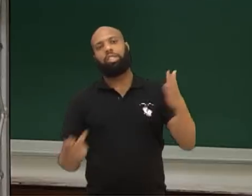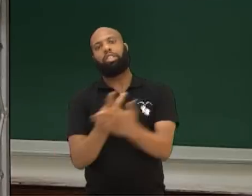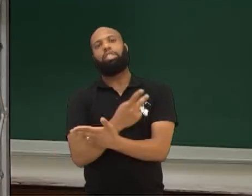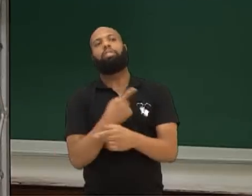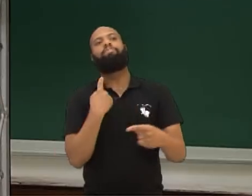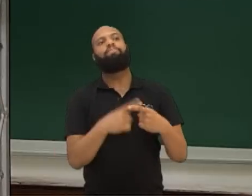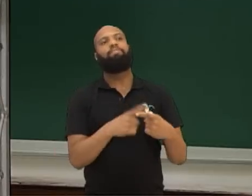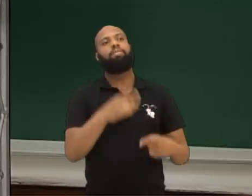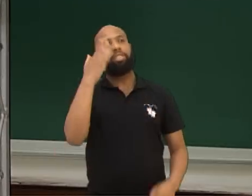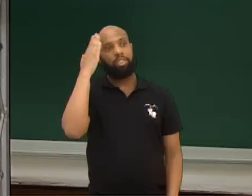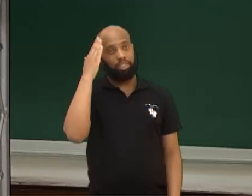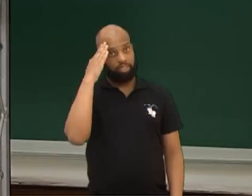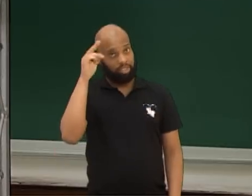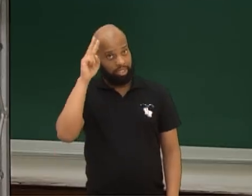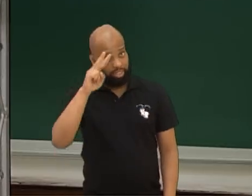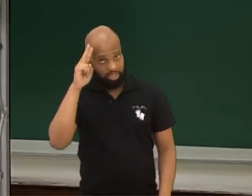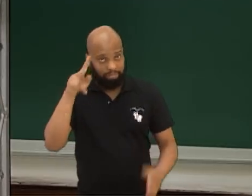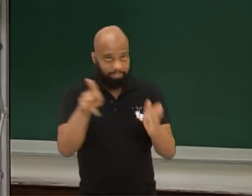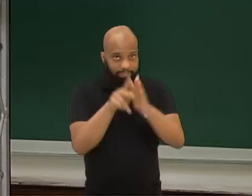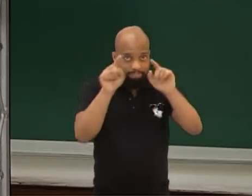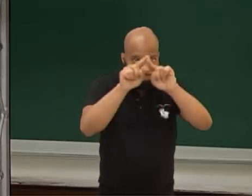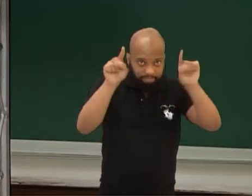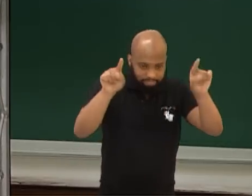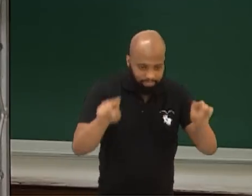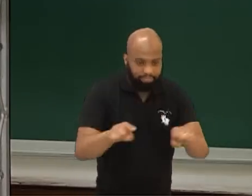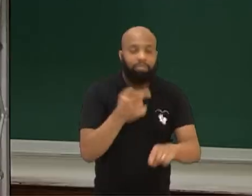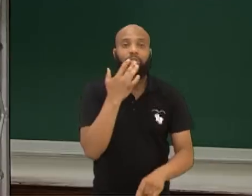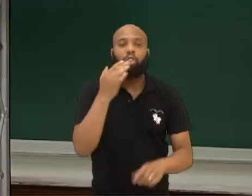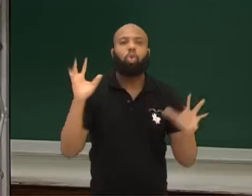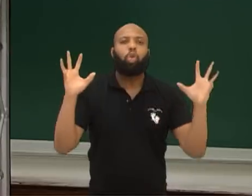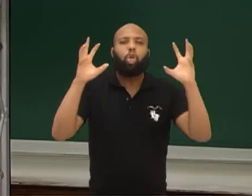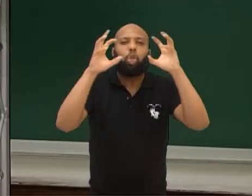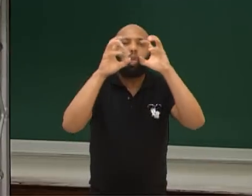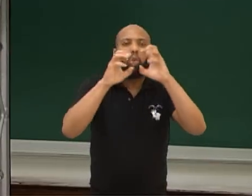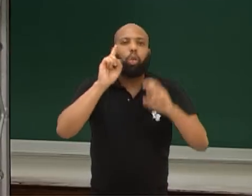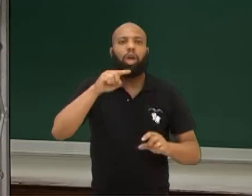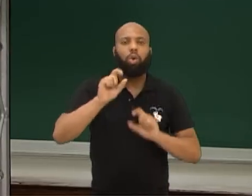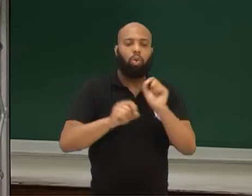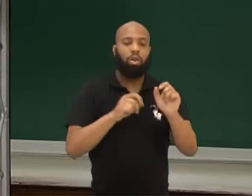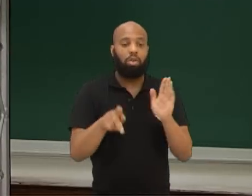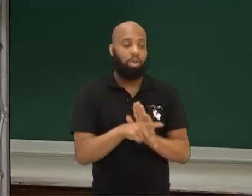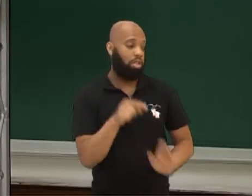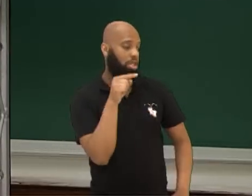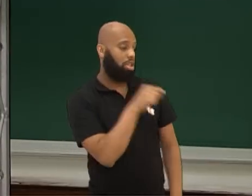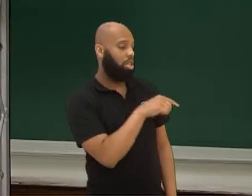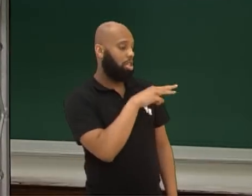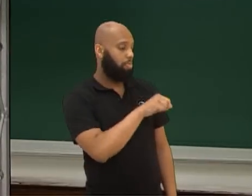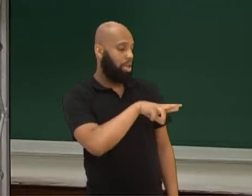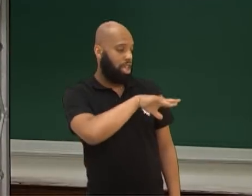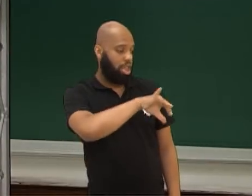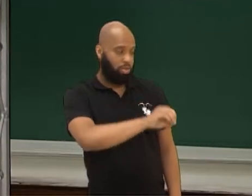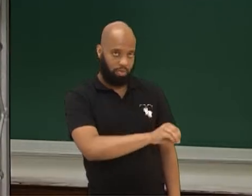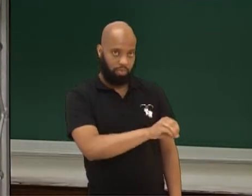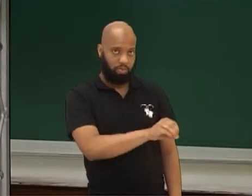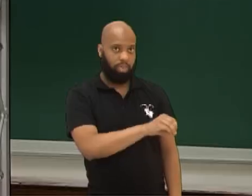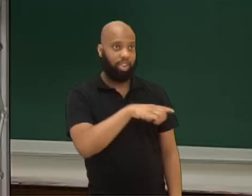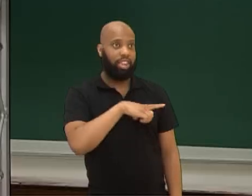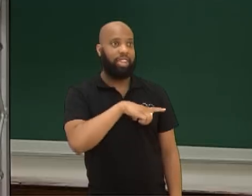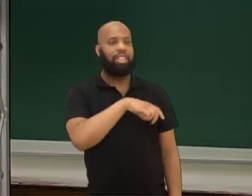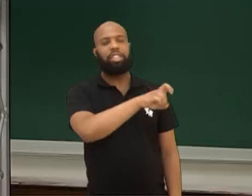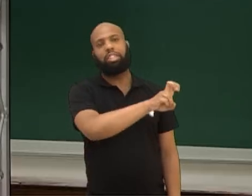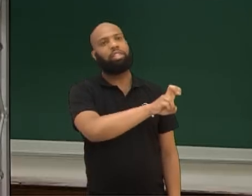que eu sei que esse é o Mário? Lembra da legenda? A cor mais escura representa a cesta do Mário. O Mário está no